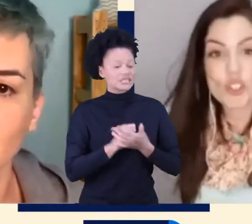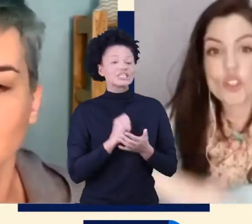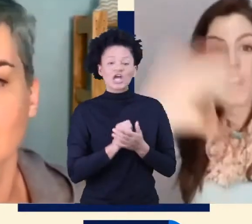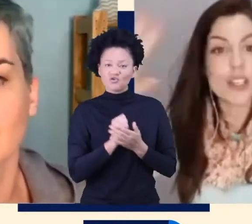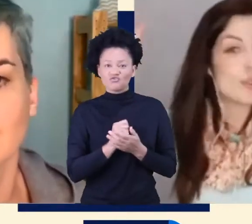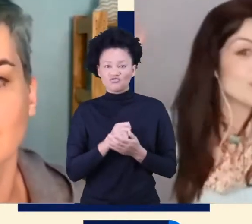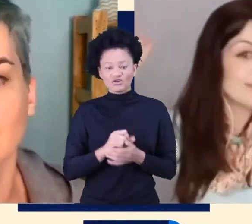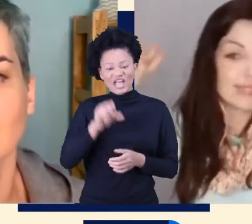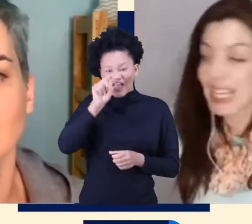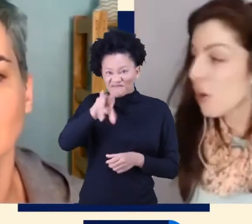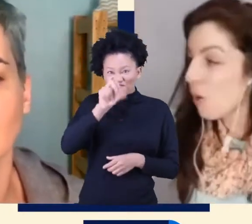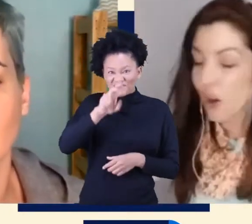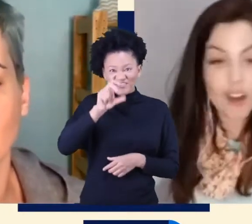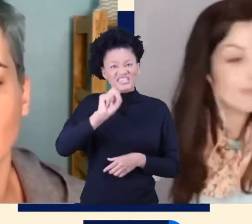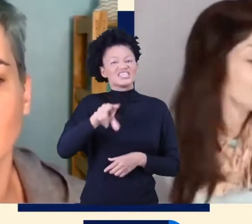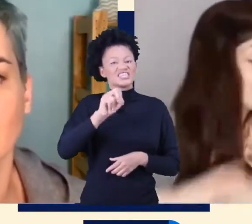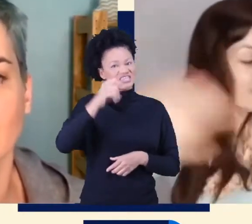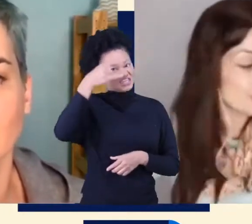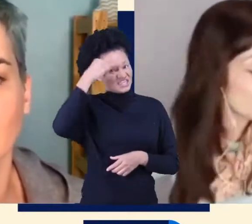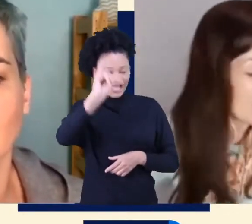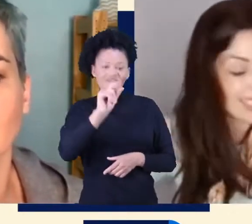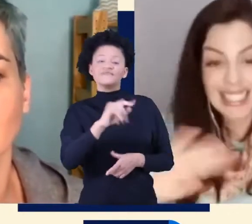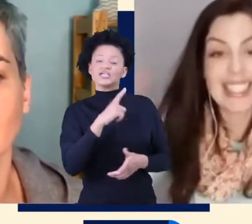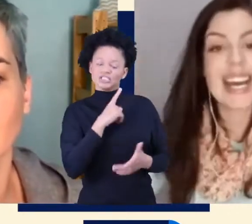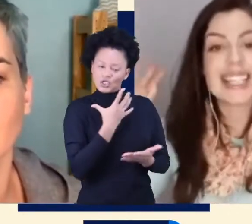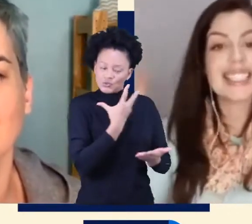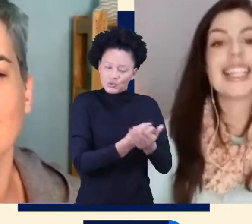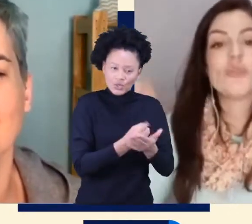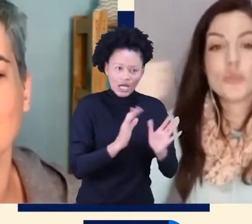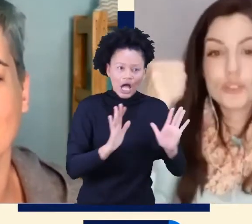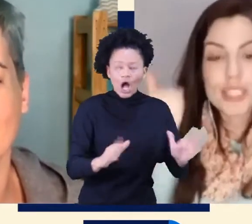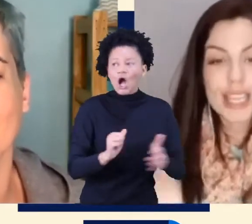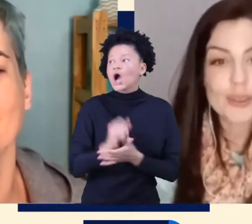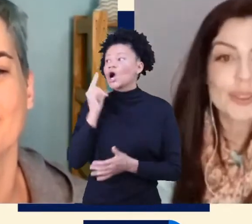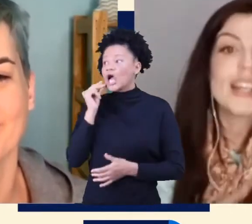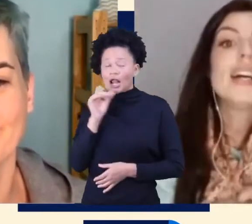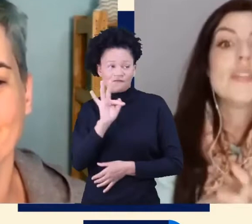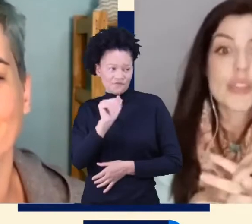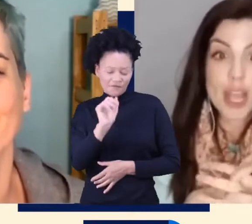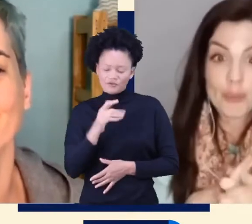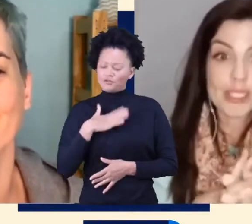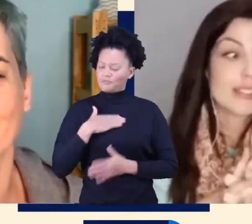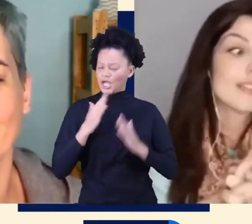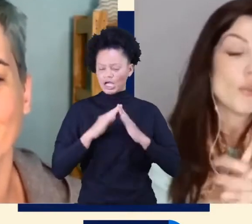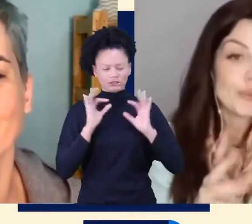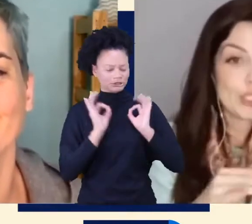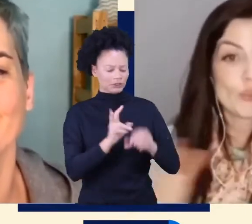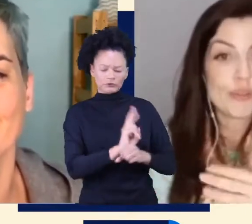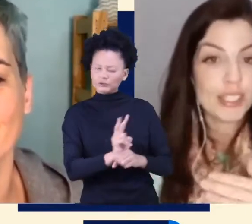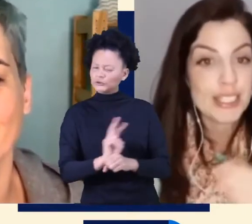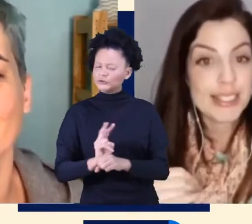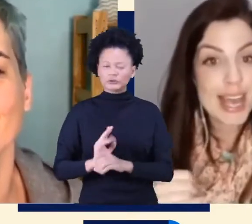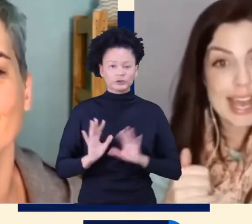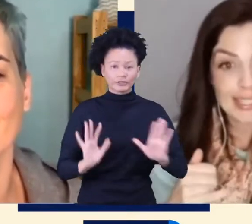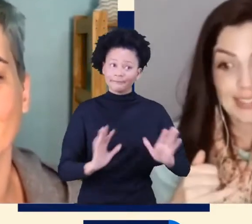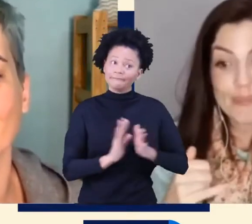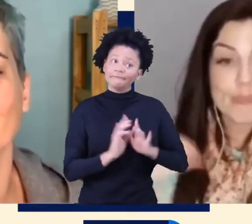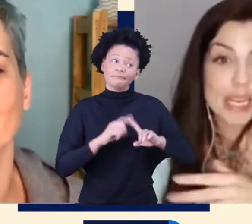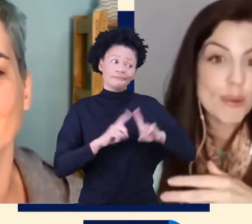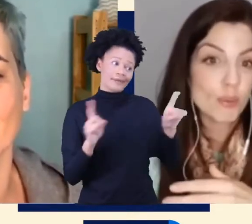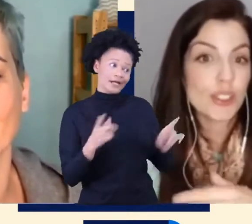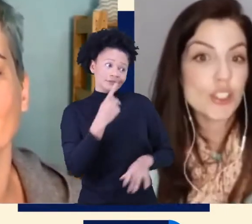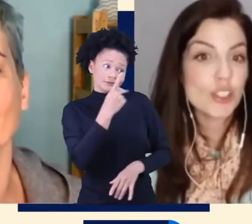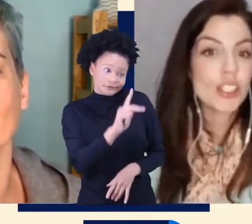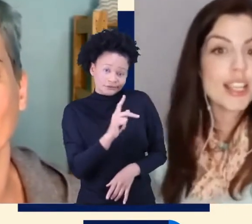olhando o histórico. Carol, Fafá, aqui em casa tá tudo certo. Mas teu filho, tua filha sai,